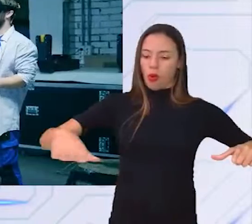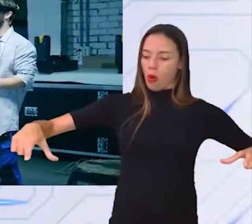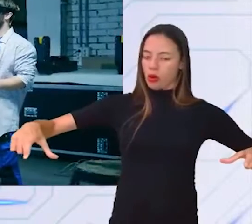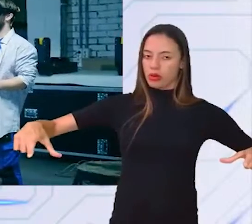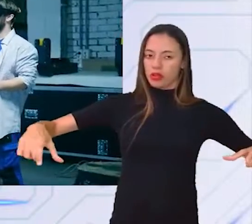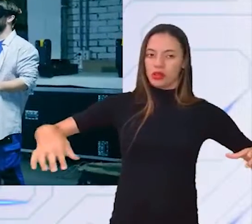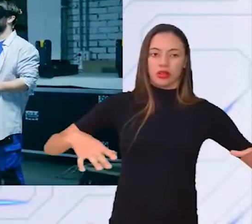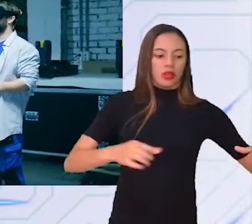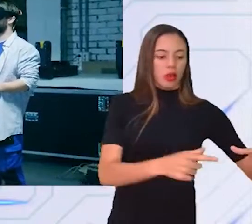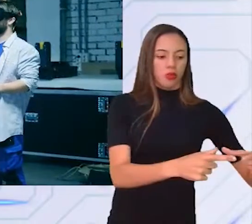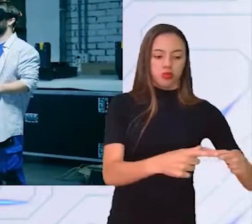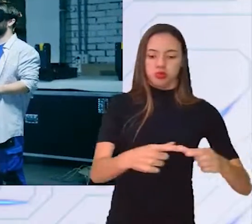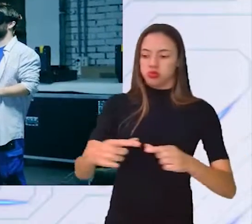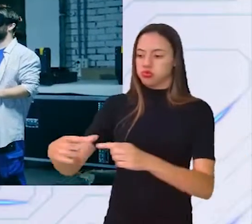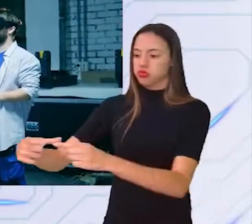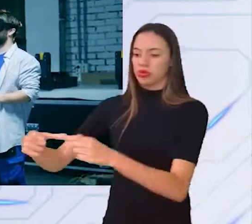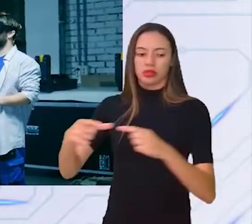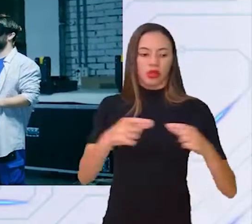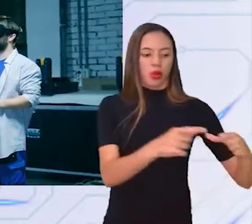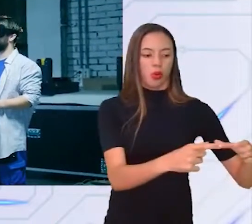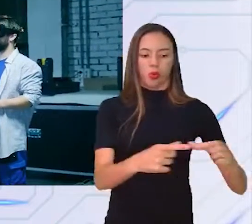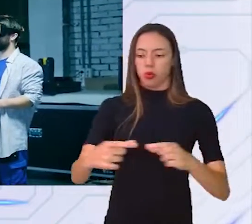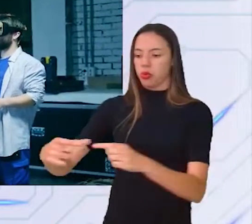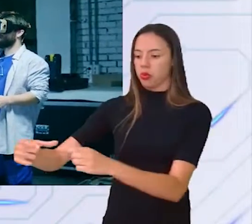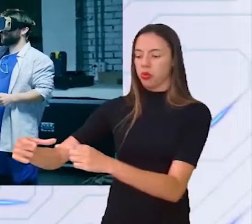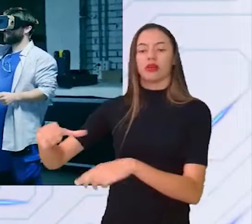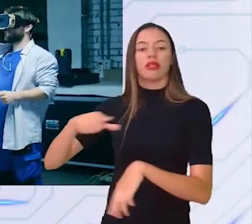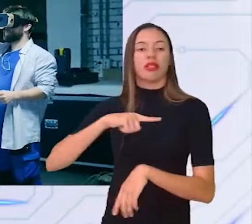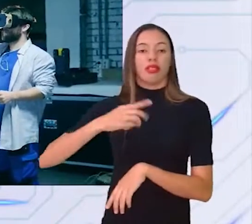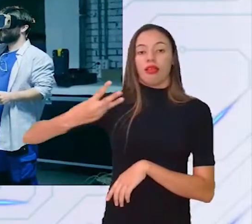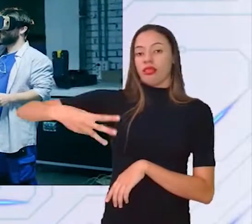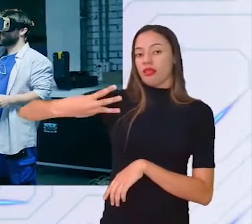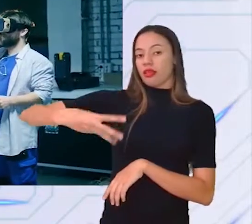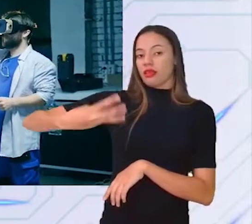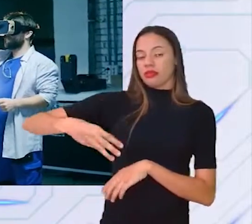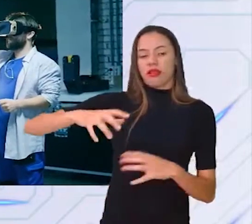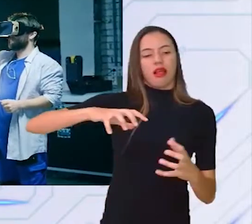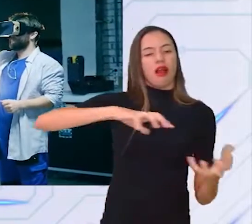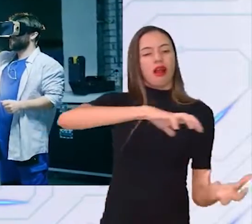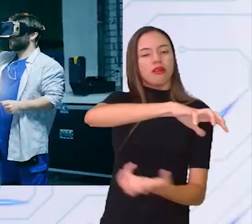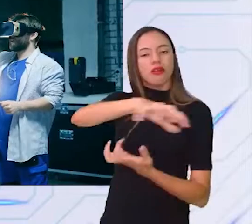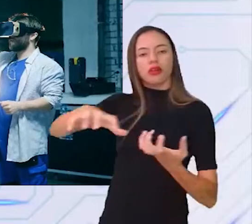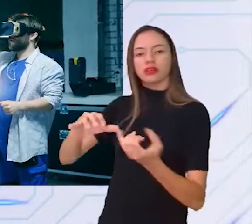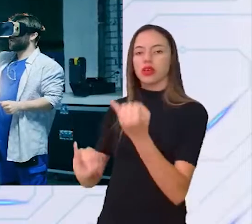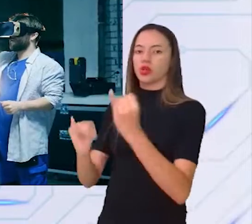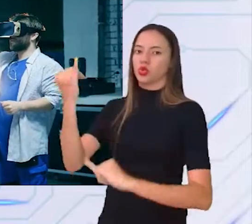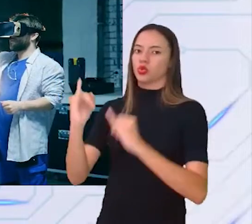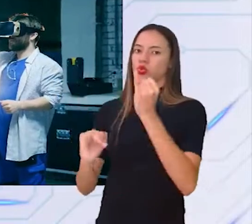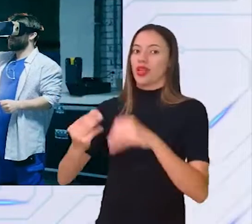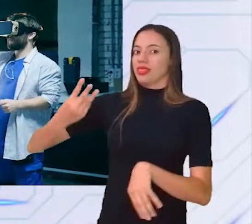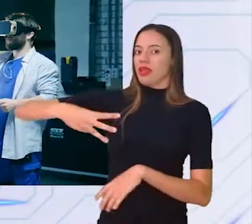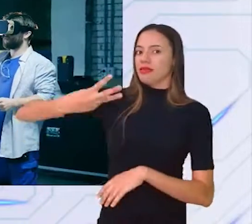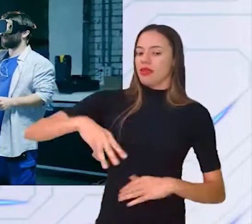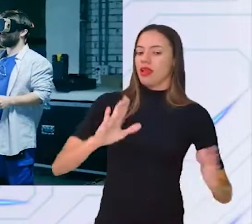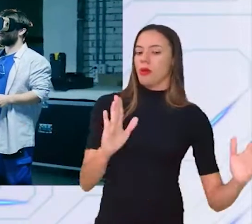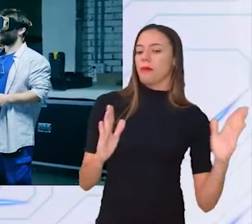próximo, aí coloca tais peças, né? Quando você tem a terceira revolução industrial, vamos dizer assim, né, o terceiro período, você tem como